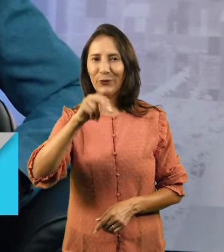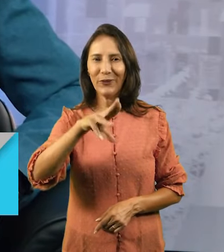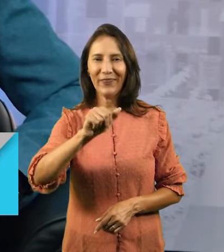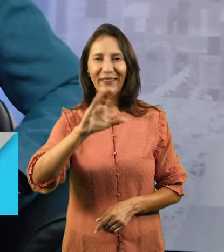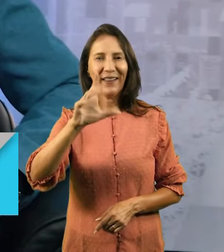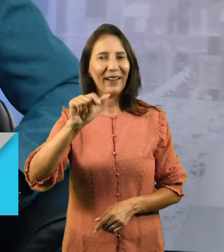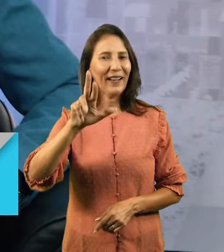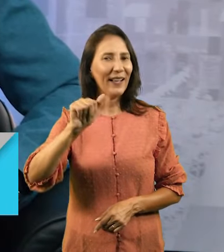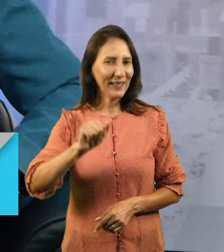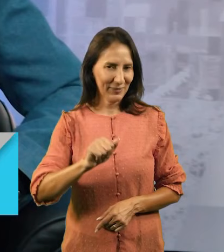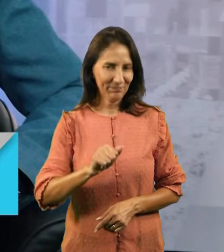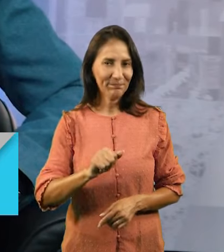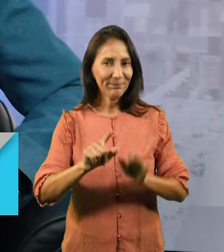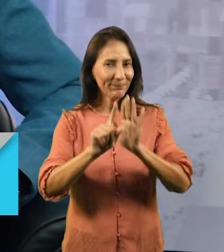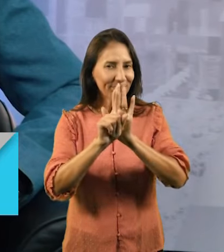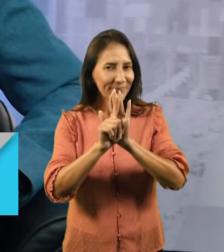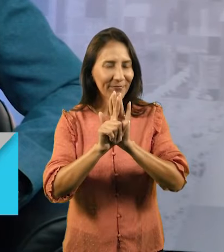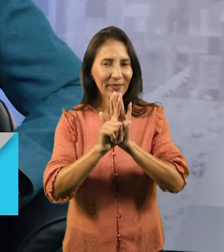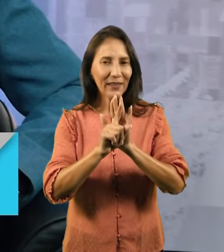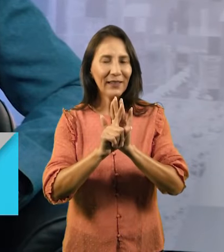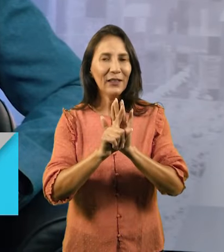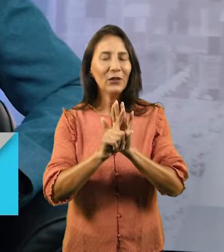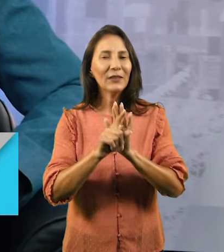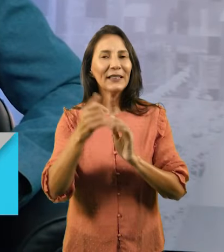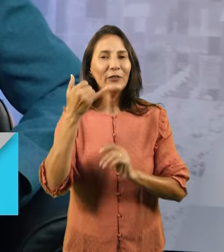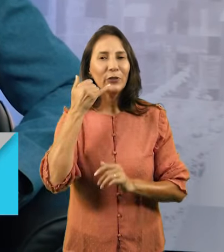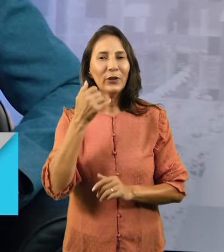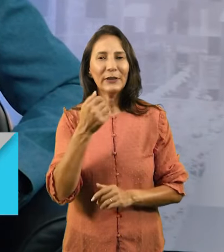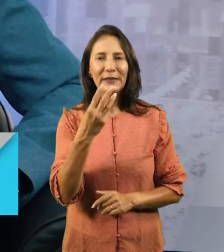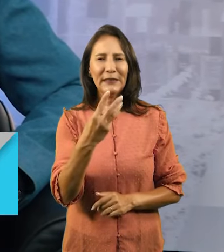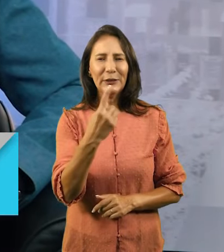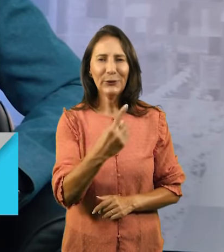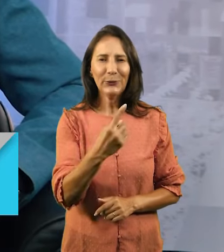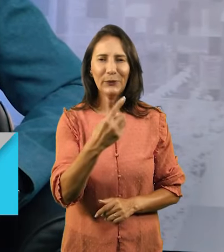getsemane.com.br. O telefone da igreja é